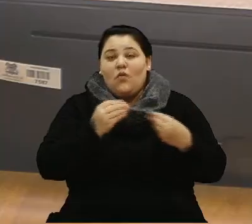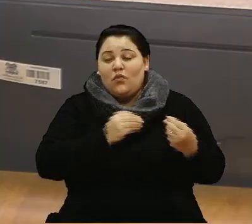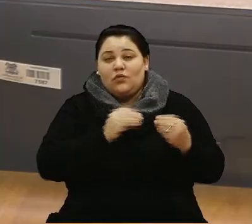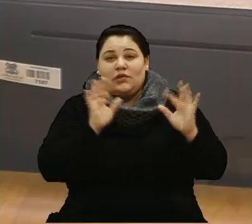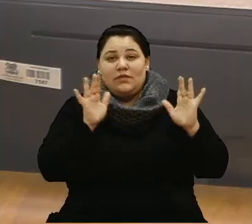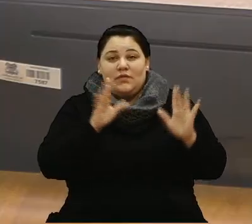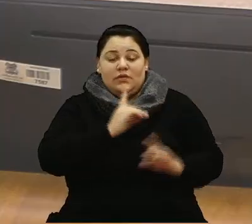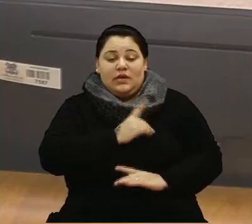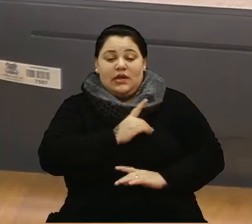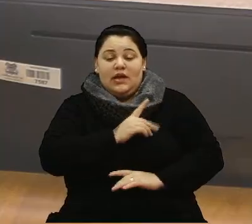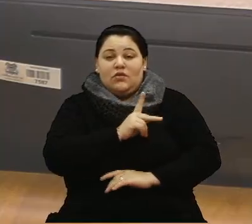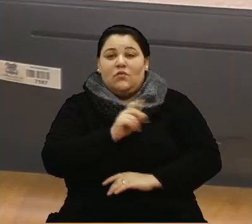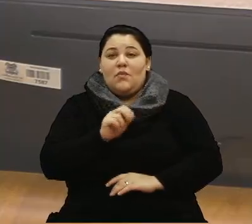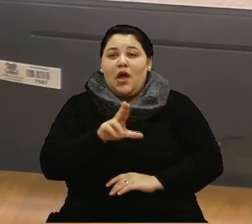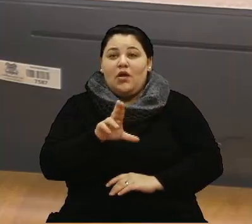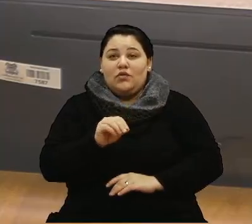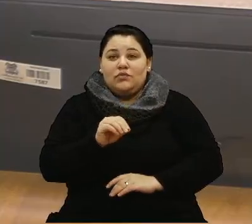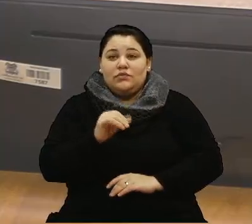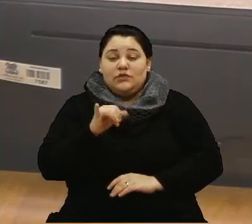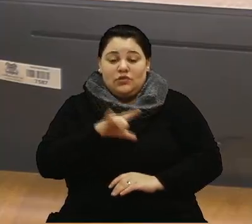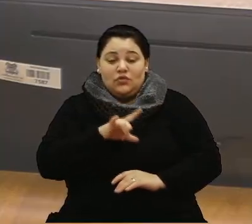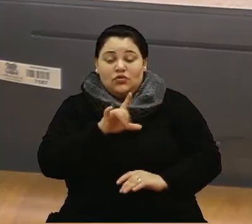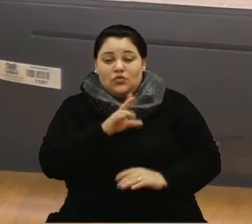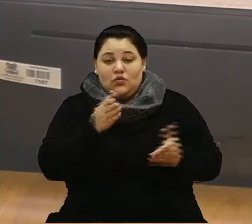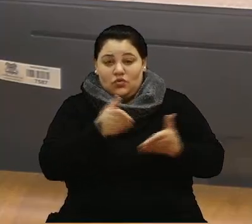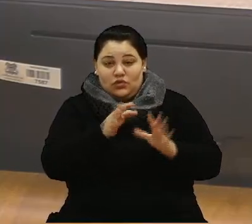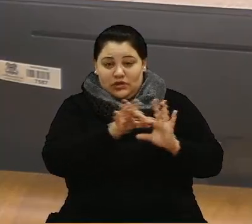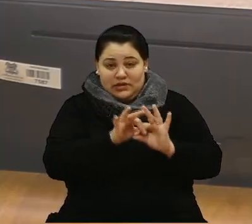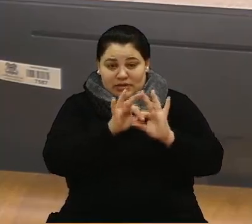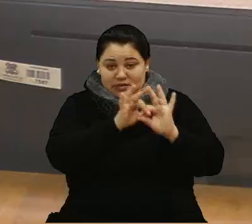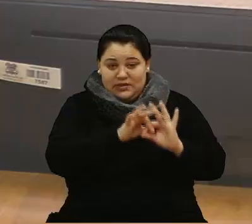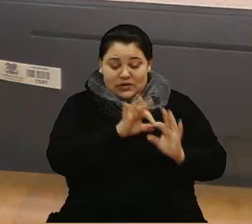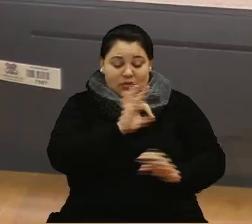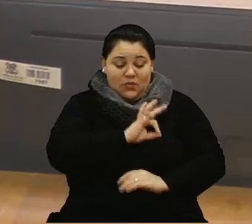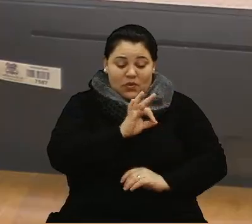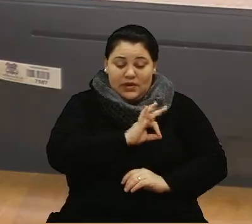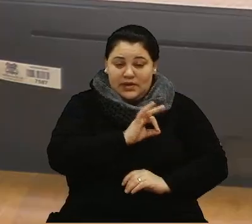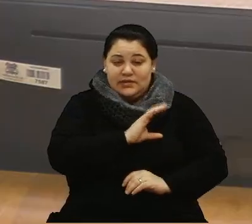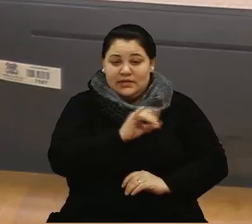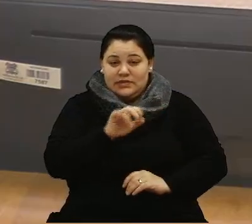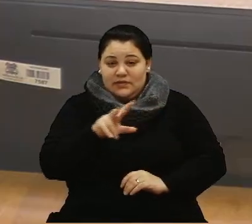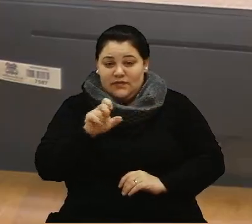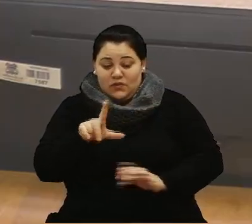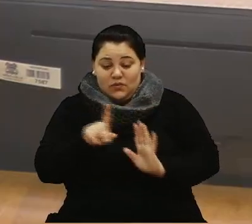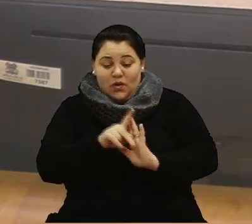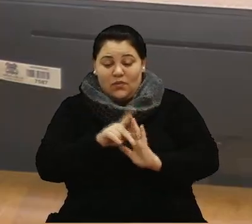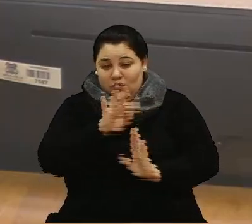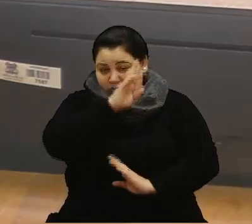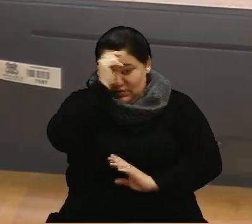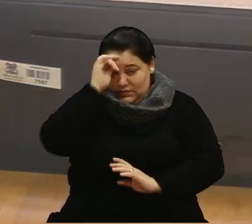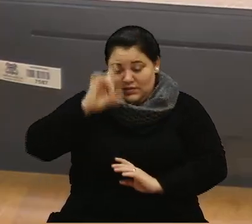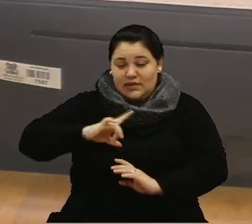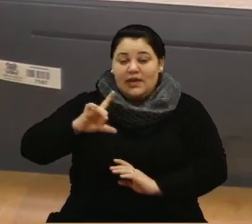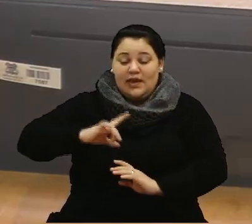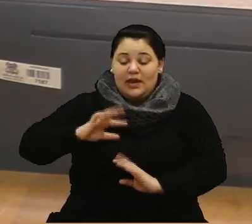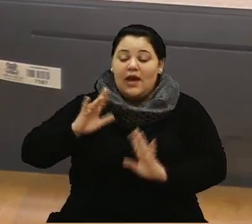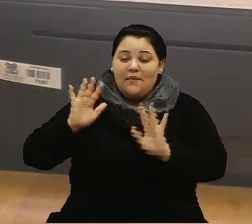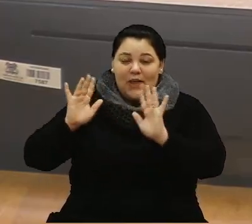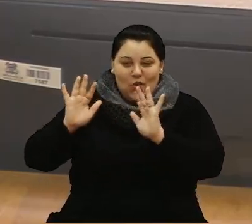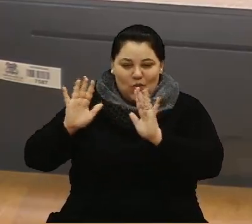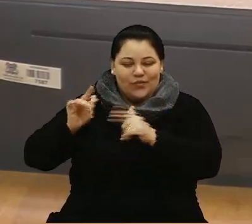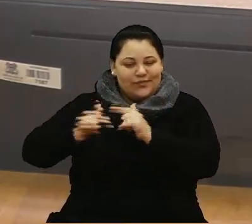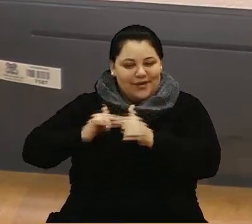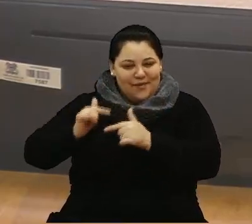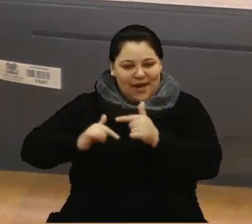delegado Paulo. E se hoje essa integração entre as polícias, militar, civil e o pessoal do município tem a mão do delegado Paulo. Então, só